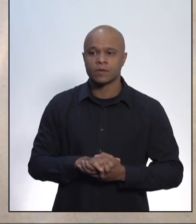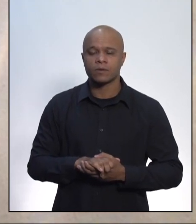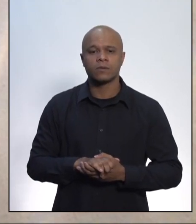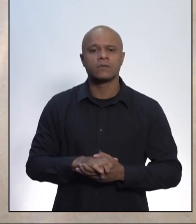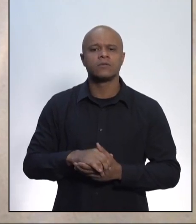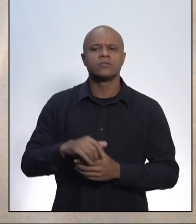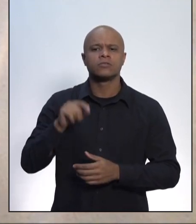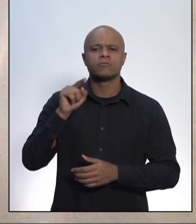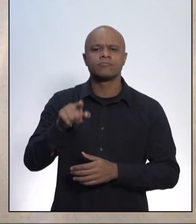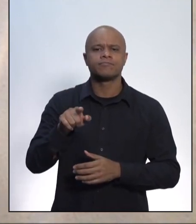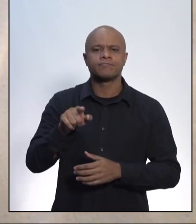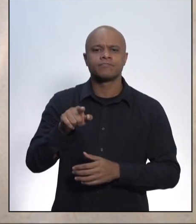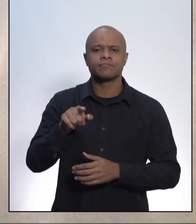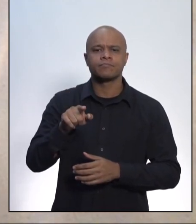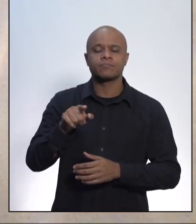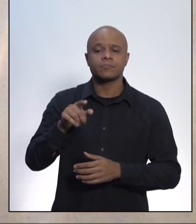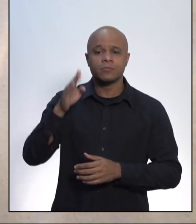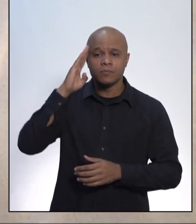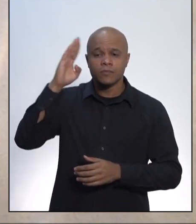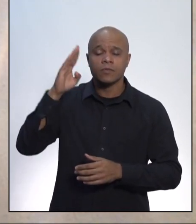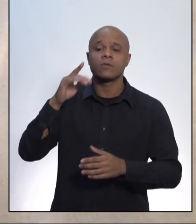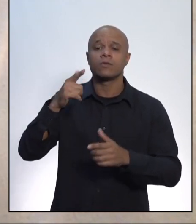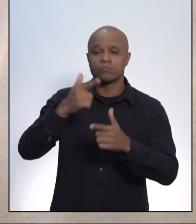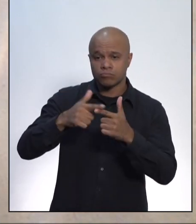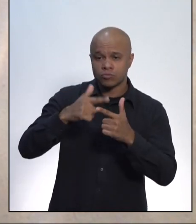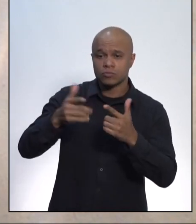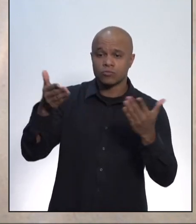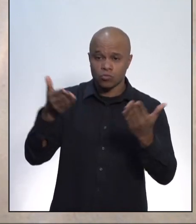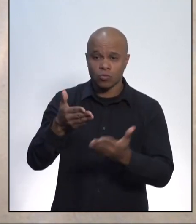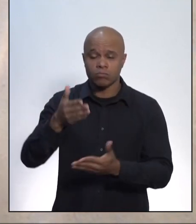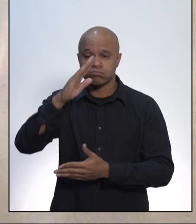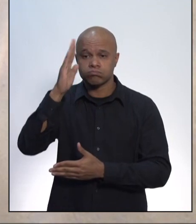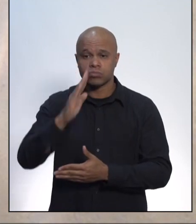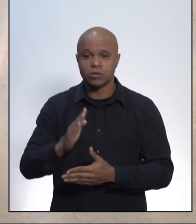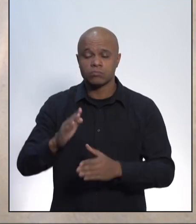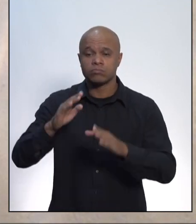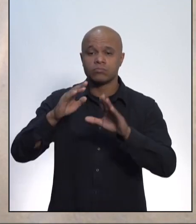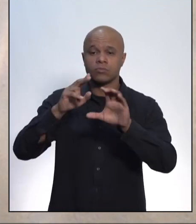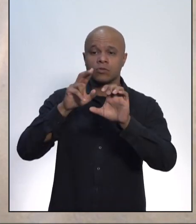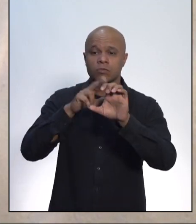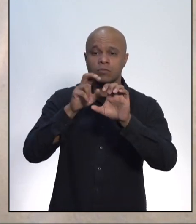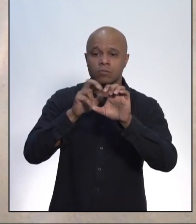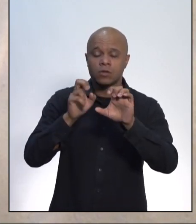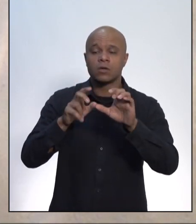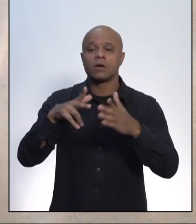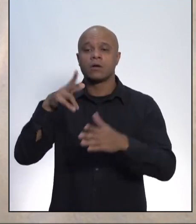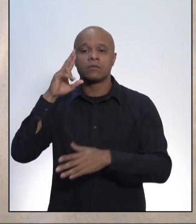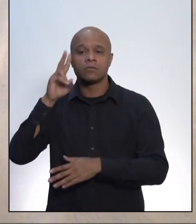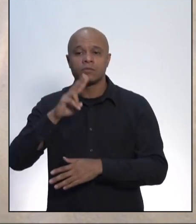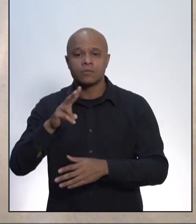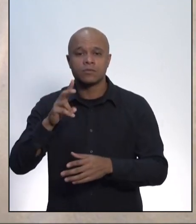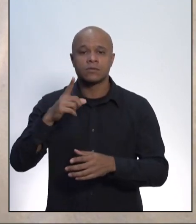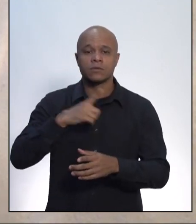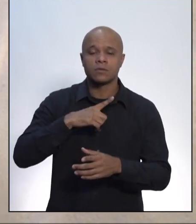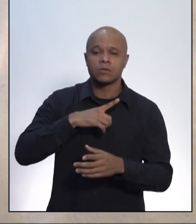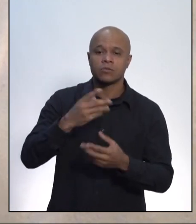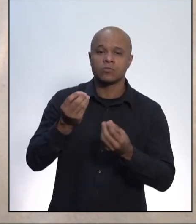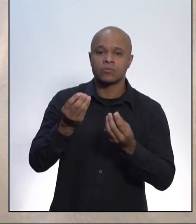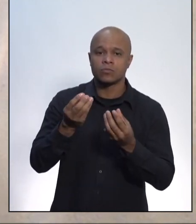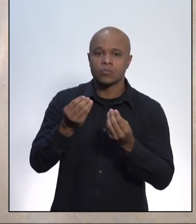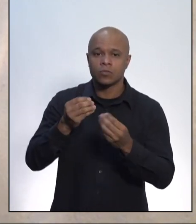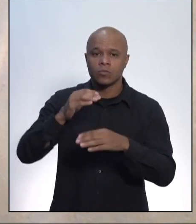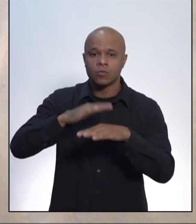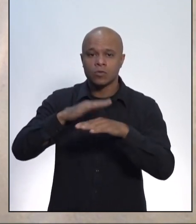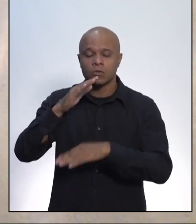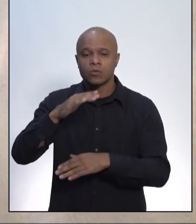Leonardo, acho que os principais problemas para a gente empreender hoje em dia no Brasil, na minha visão, né, eu tenho um pouco mais de estrada